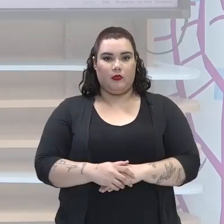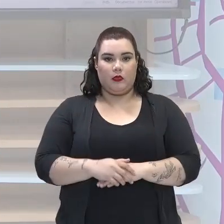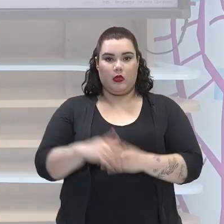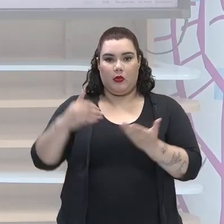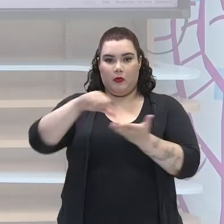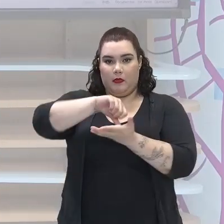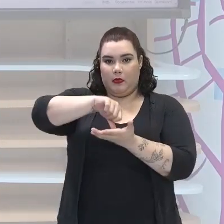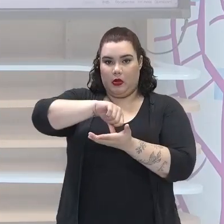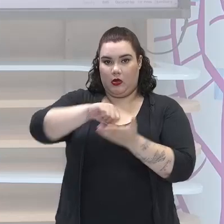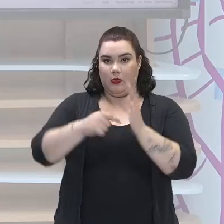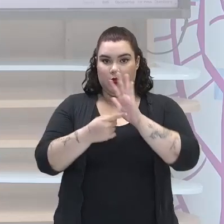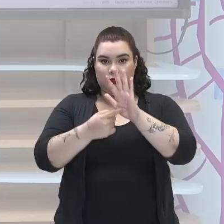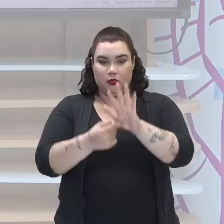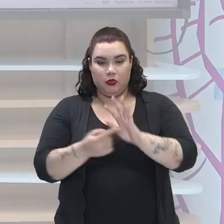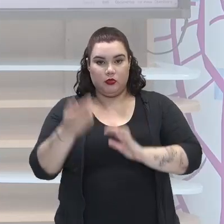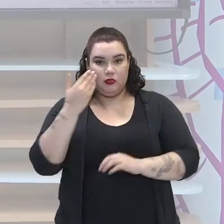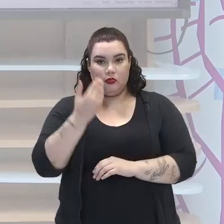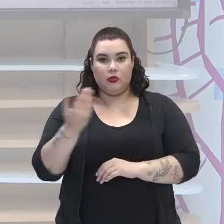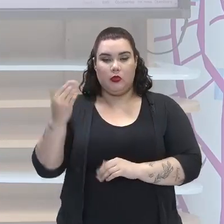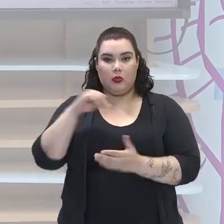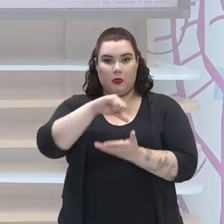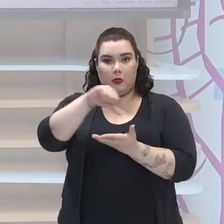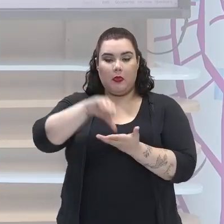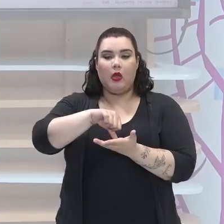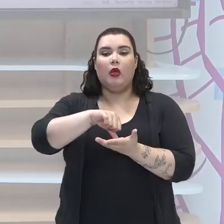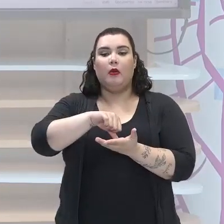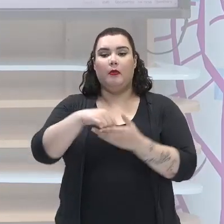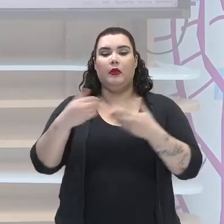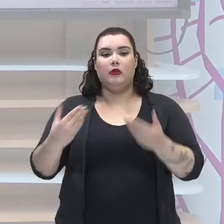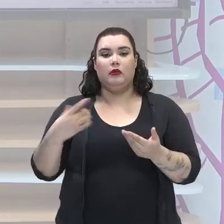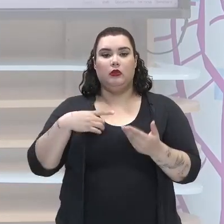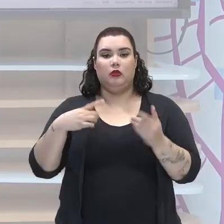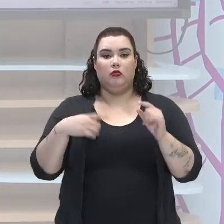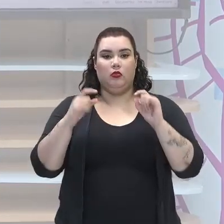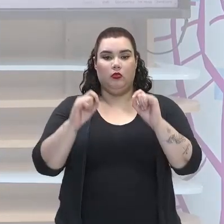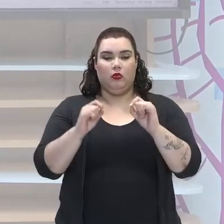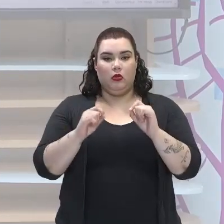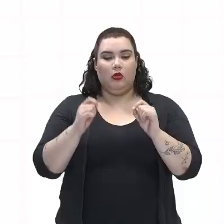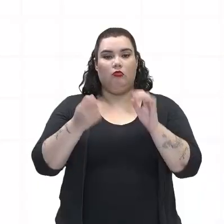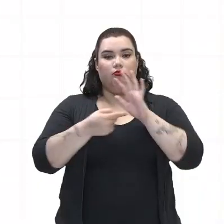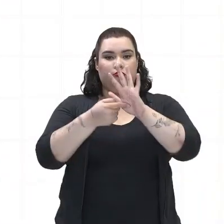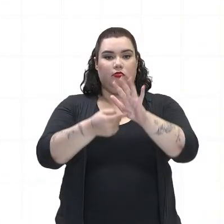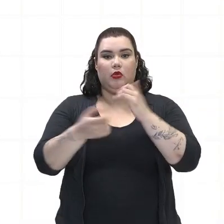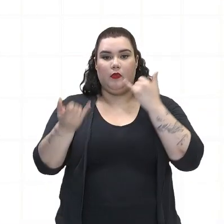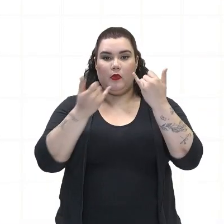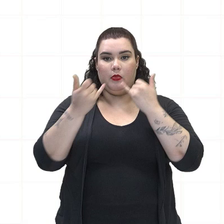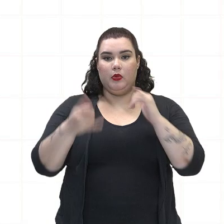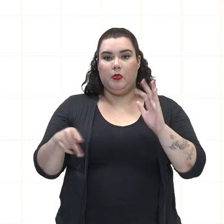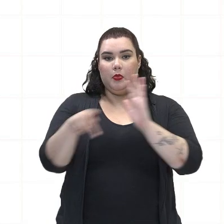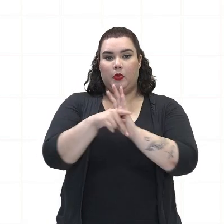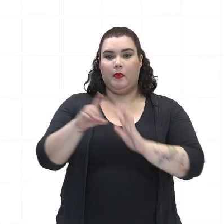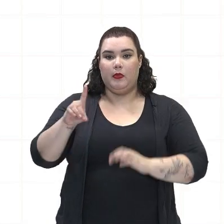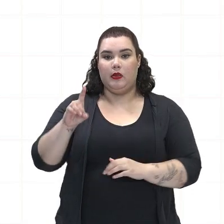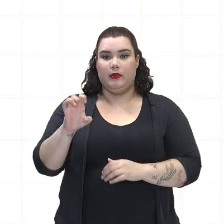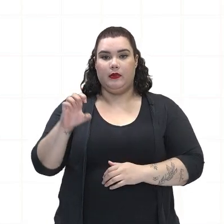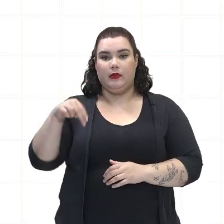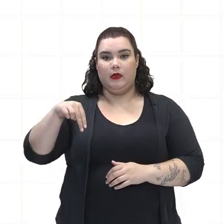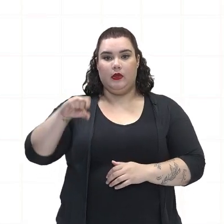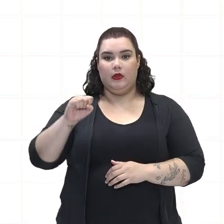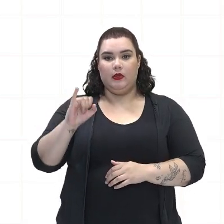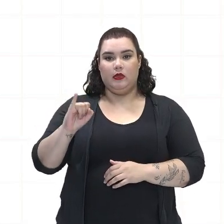vai ver, inclusive, pessoal, ele traz ali, né, a chamada densidade demográfica. A gente vai ver agora esse mapa na próxima tela, né, que traz